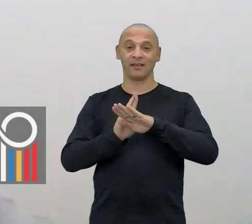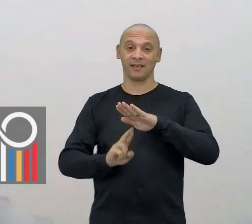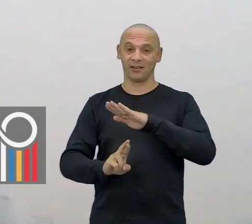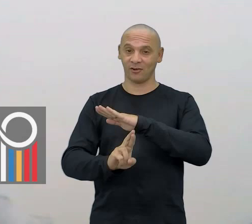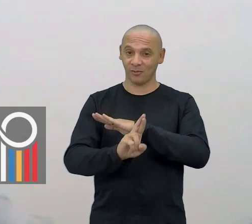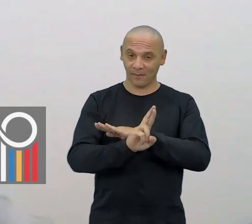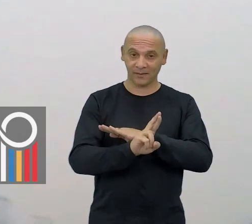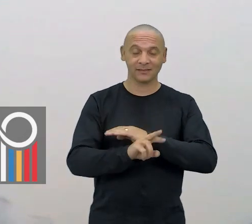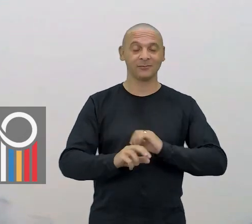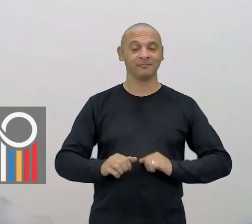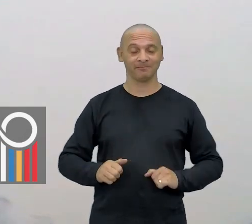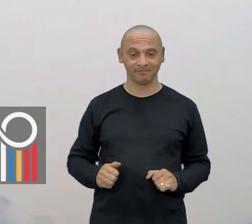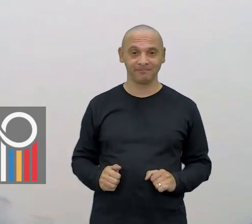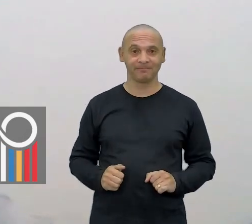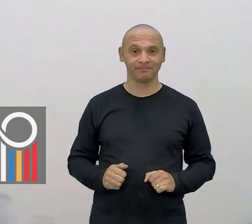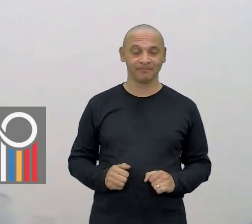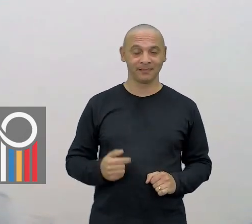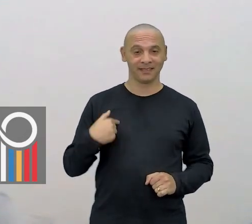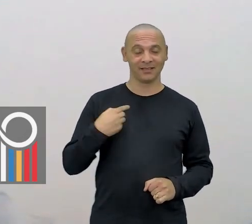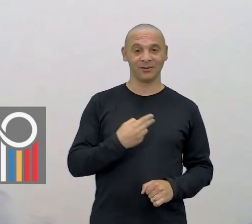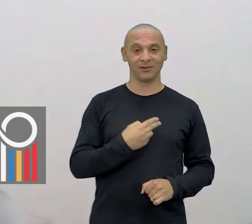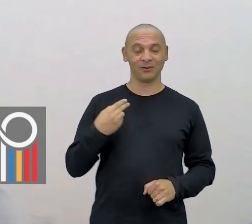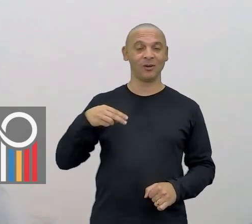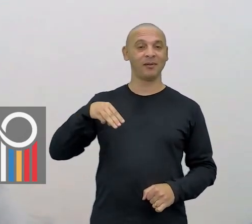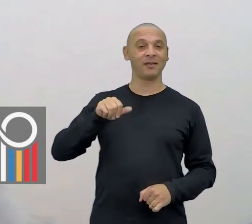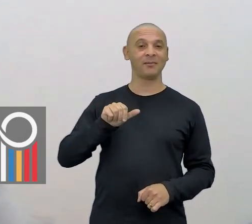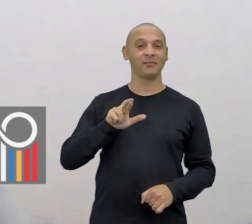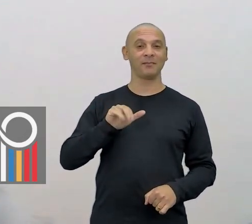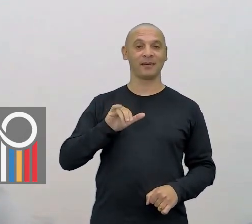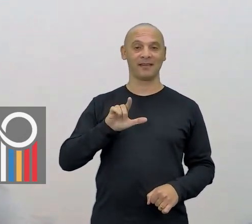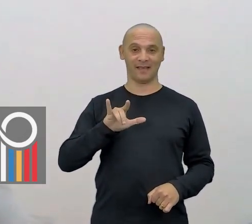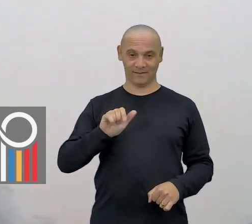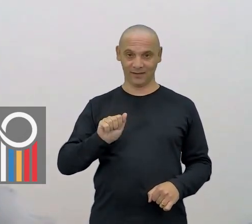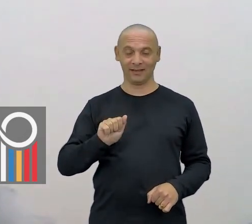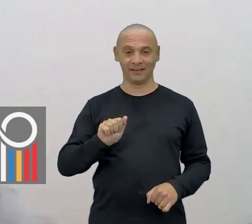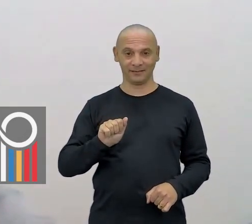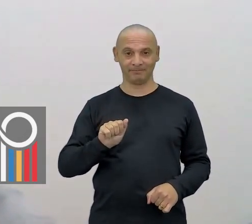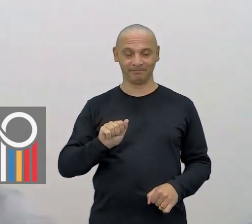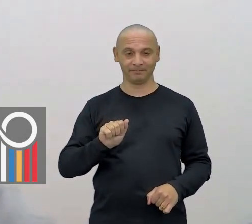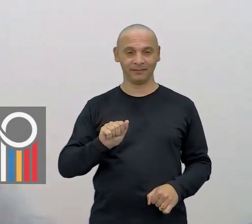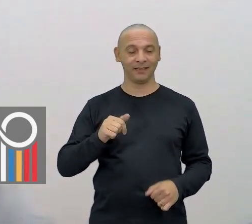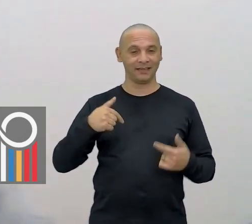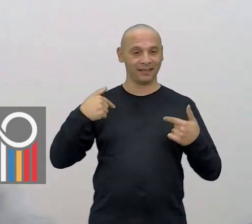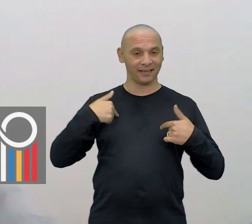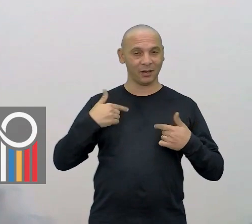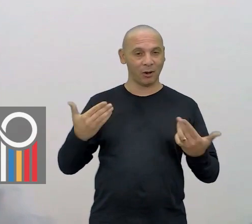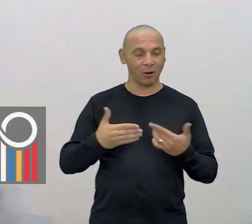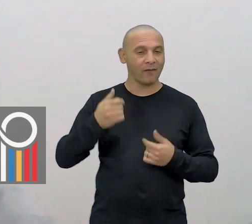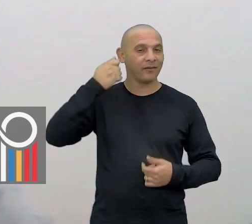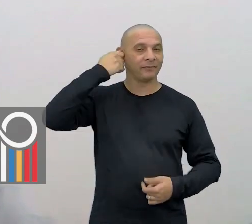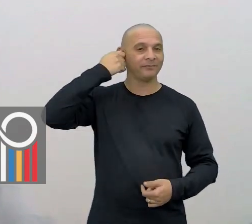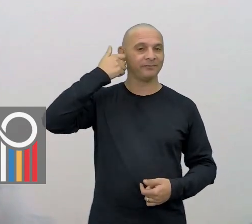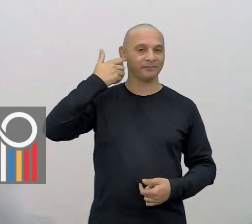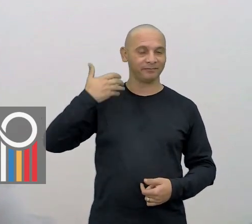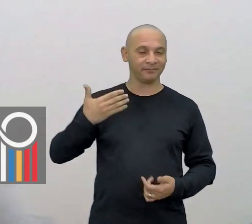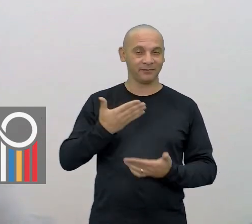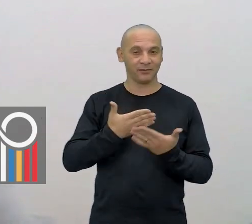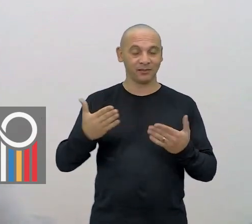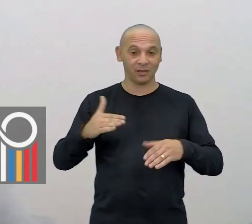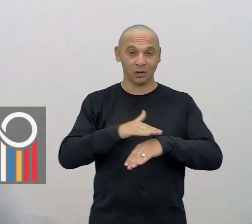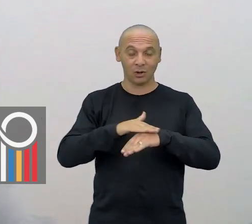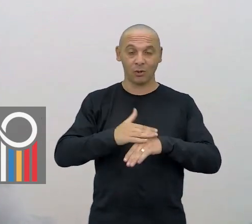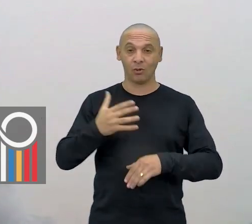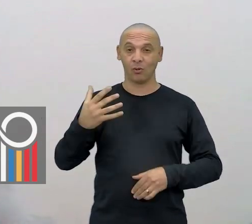e aprofundamento. Eu sou a professora Marília e vou me autodescrever para vocês. Eu sou uma